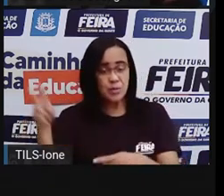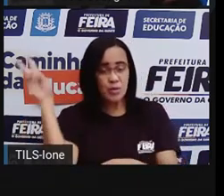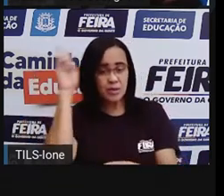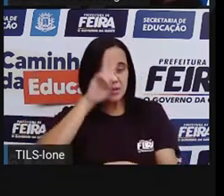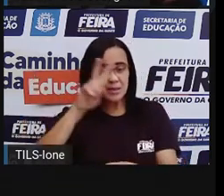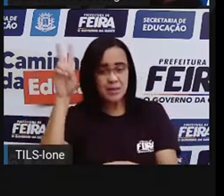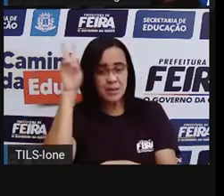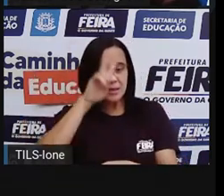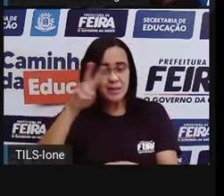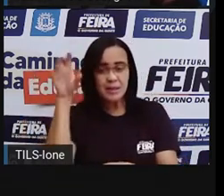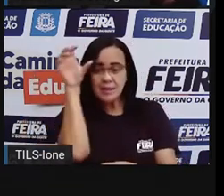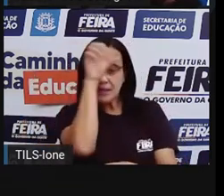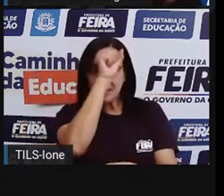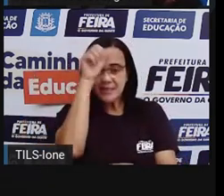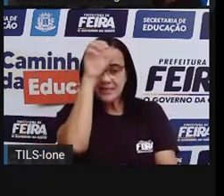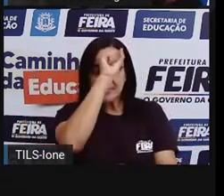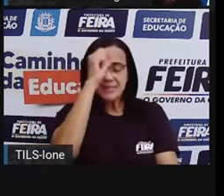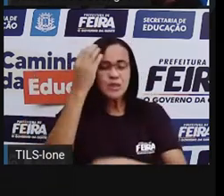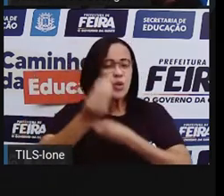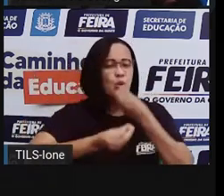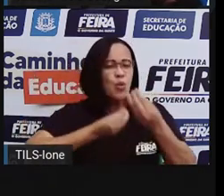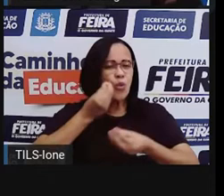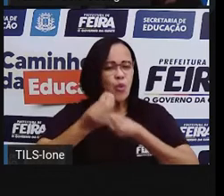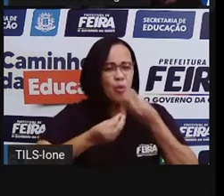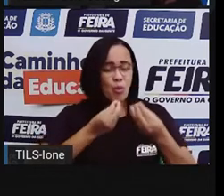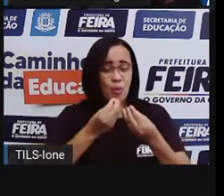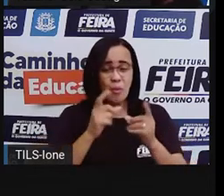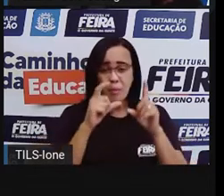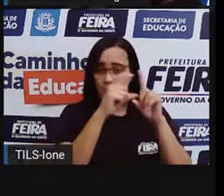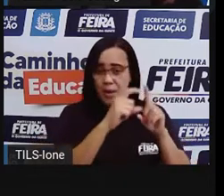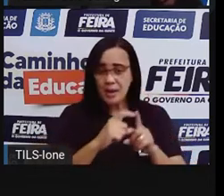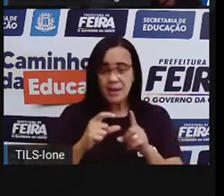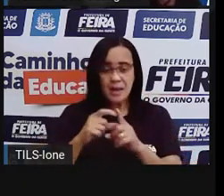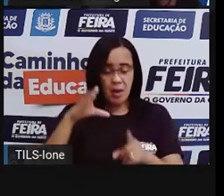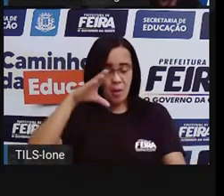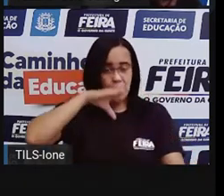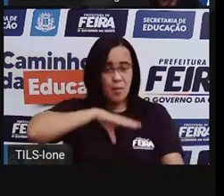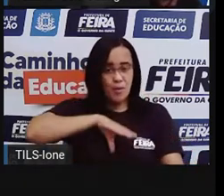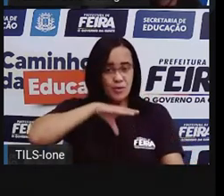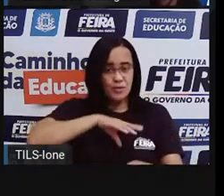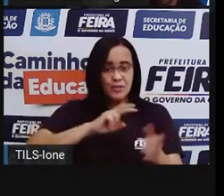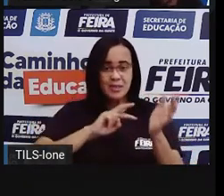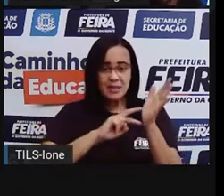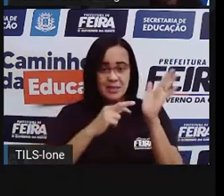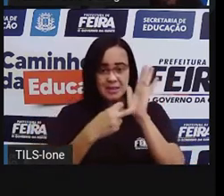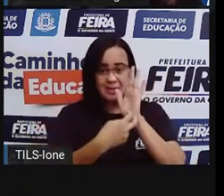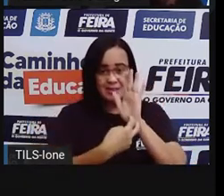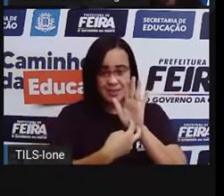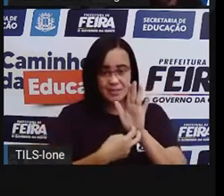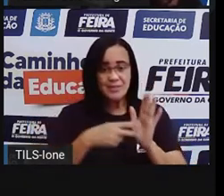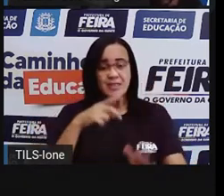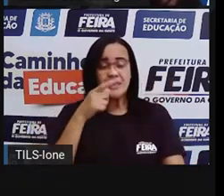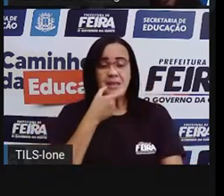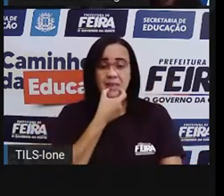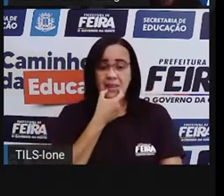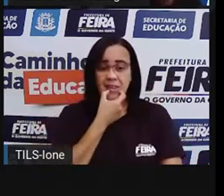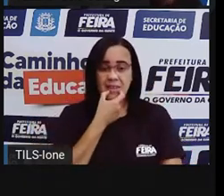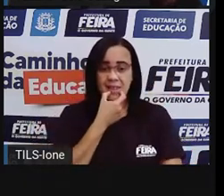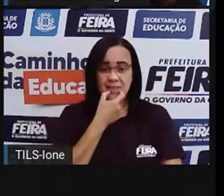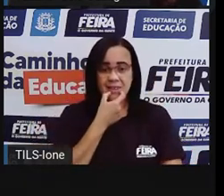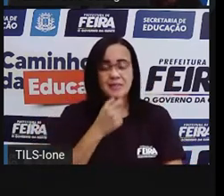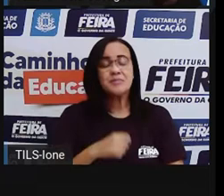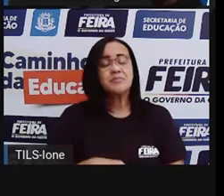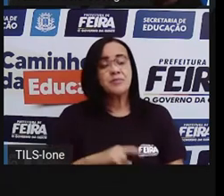e aprender como é que se fala essas palavras em português e o que significa, né? E qual é o significado em